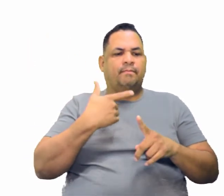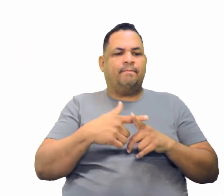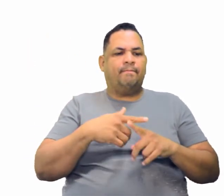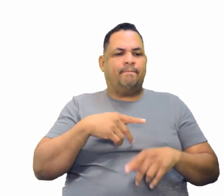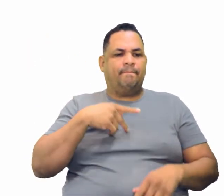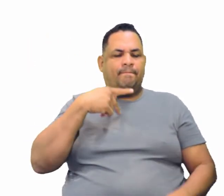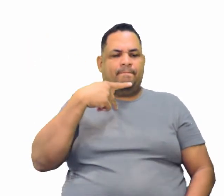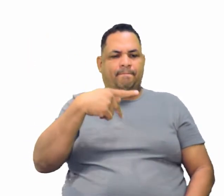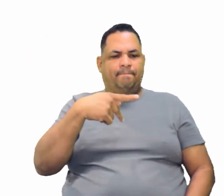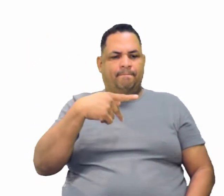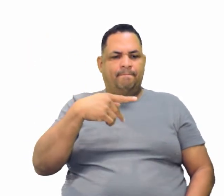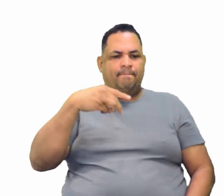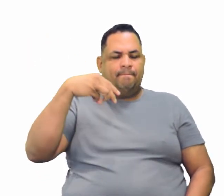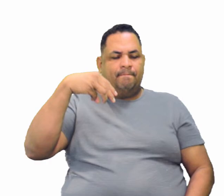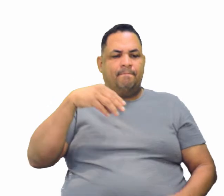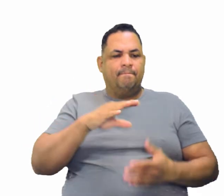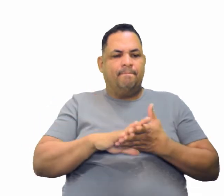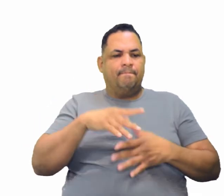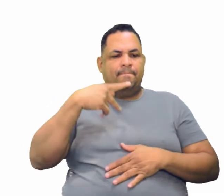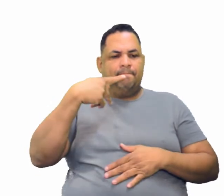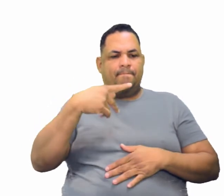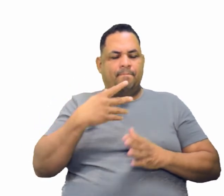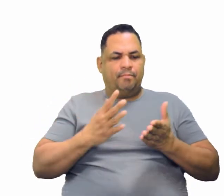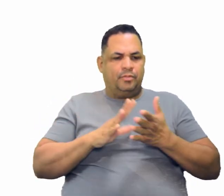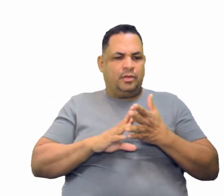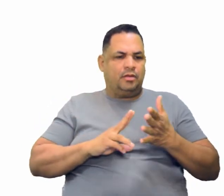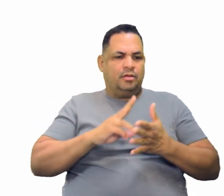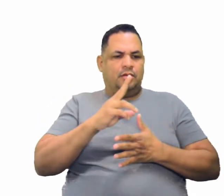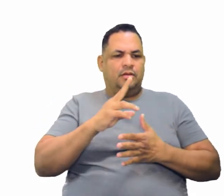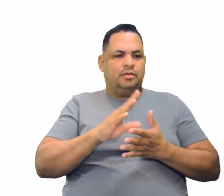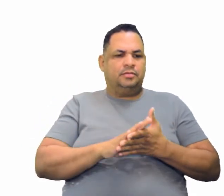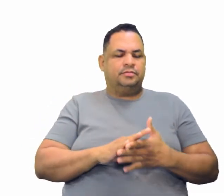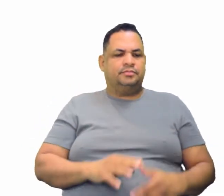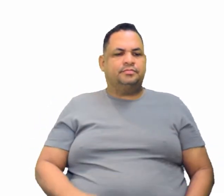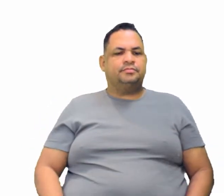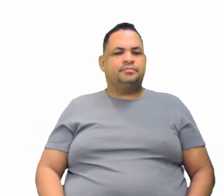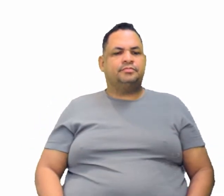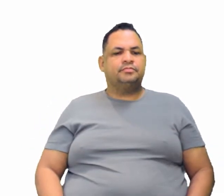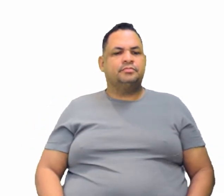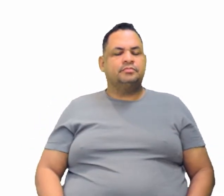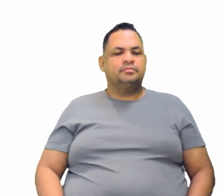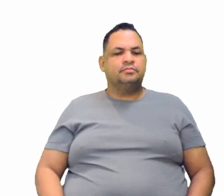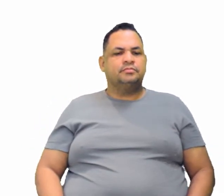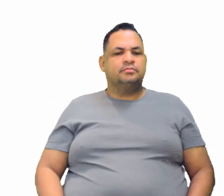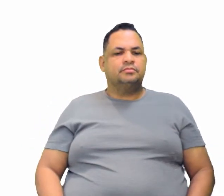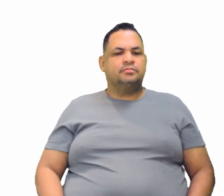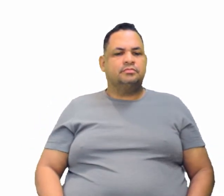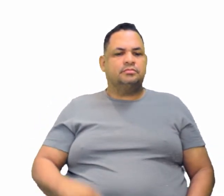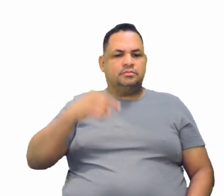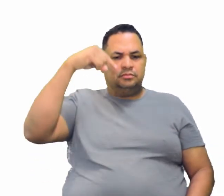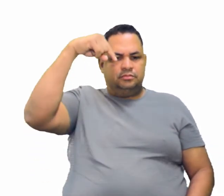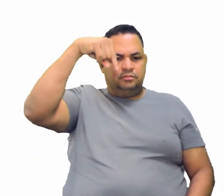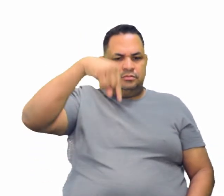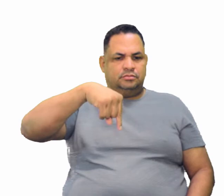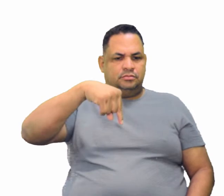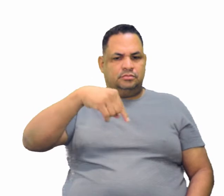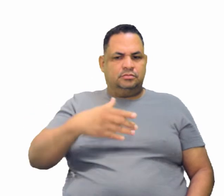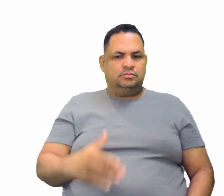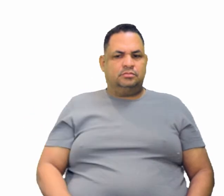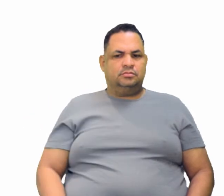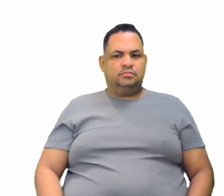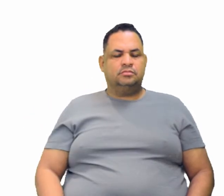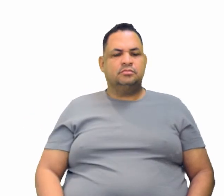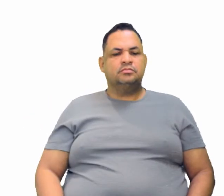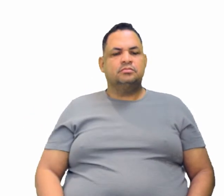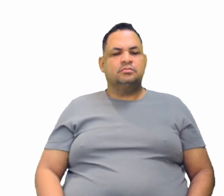uma força, tá, gente? Peso é uma força, ok? Geralmente ele é apontada para baixo, para o centro aqui. Esse